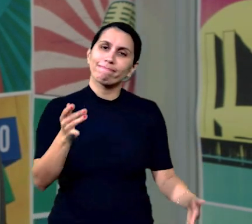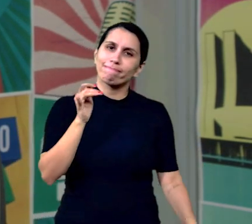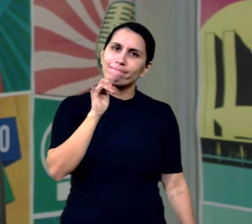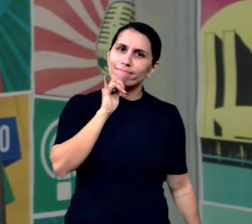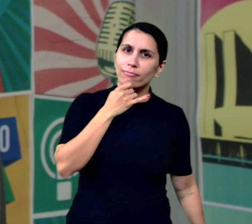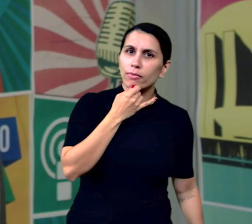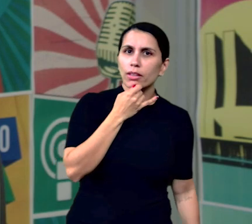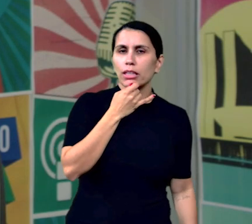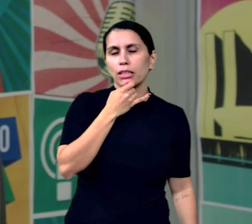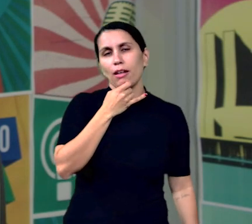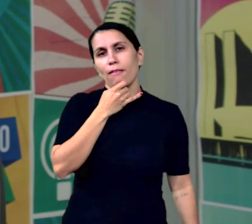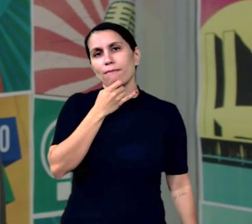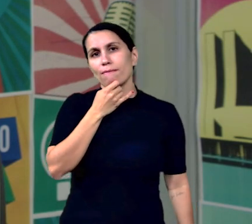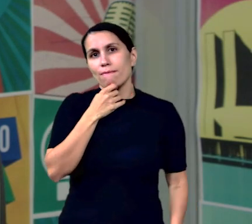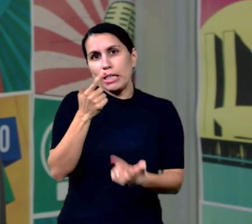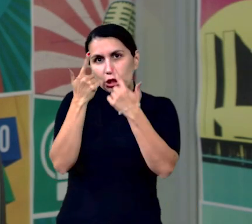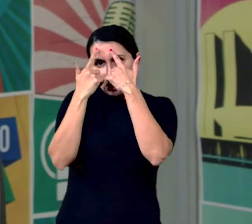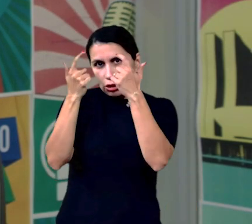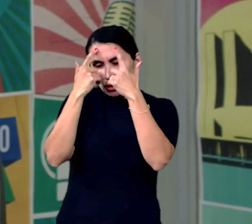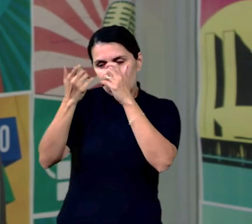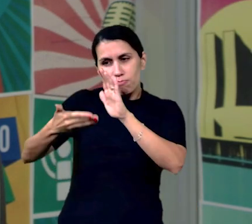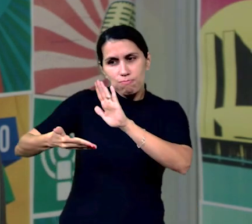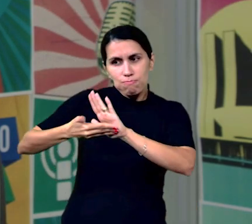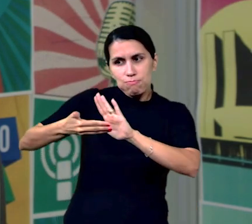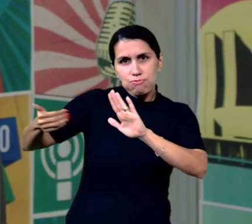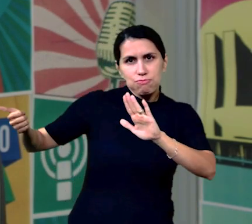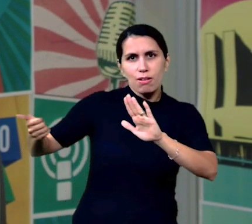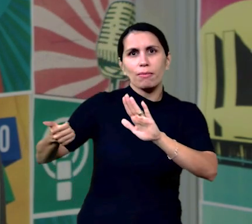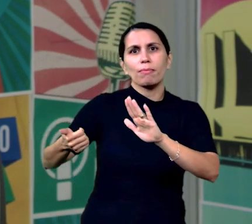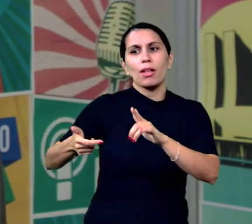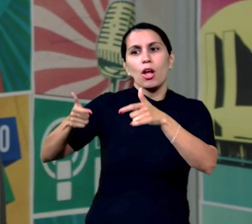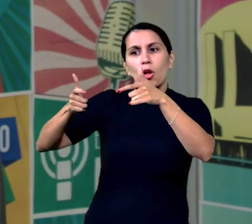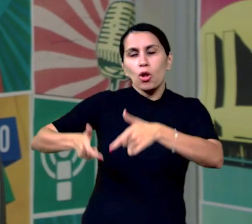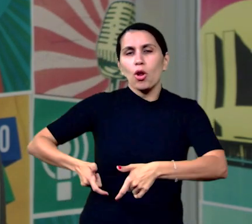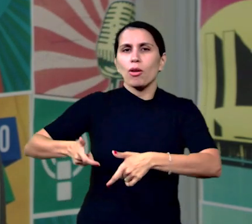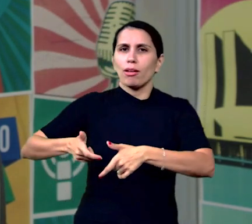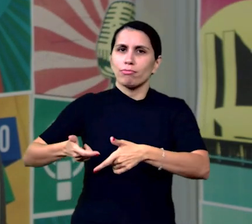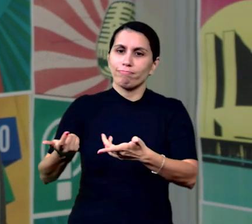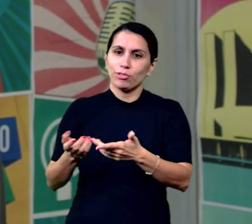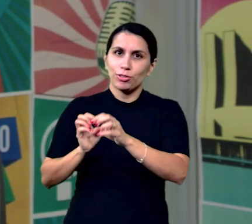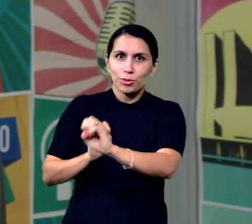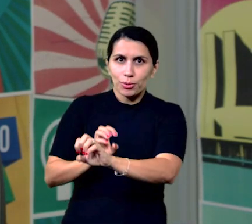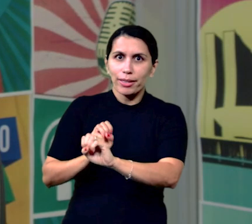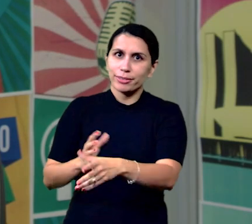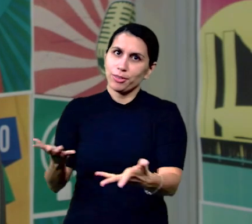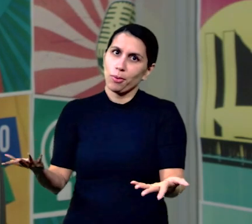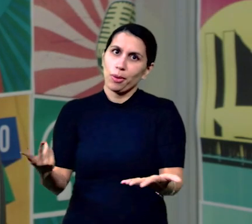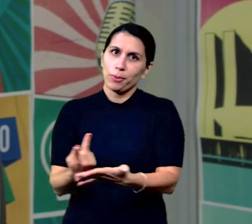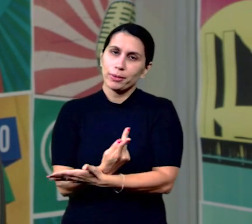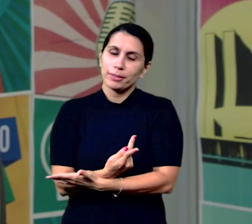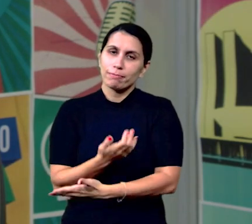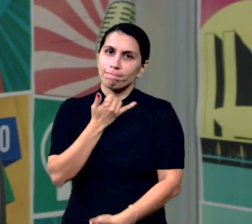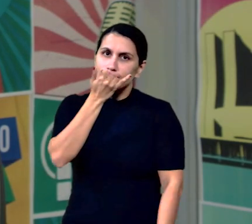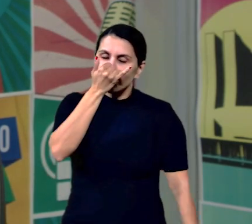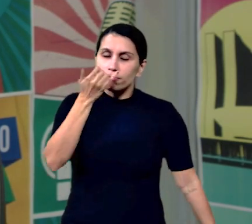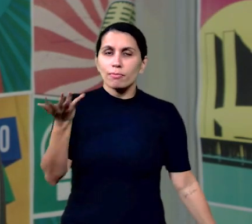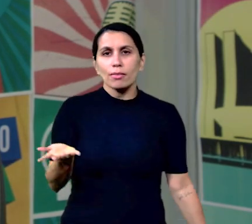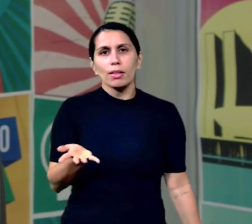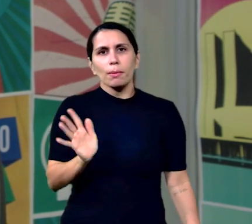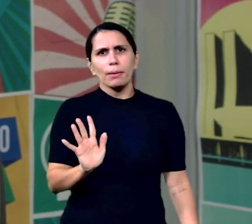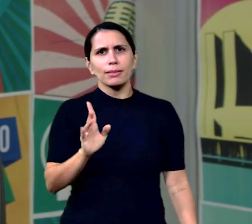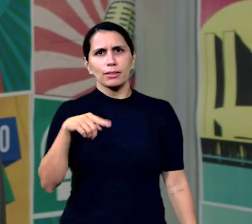infelizmente, casos de violação de direitos muito sérios dentro das organizações educacionais. Então, pensar também quais são aquelas que a gente